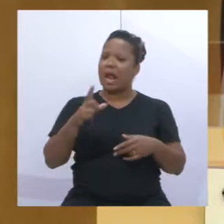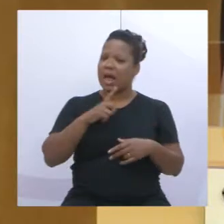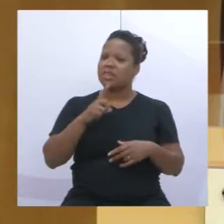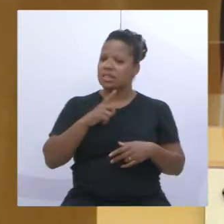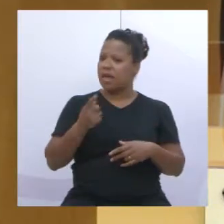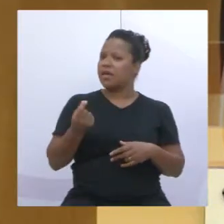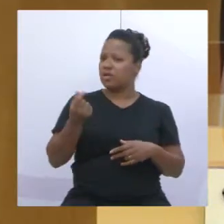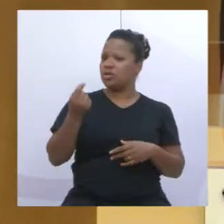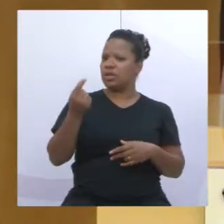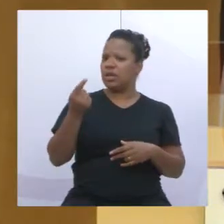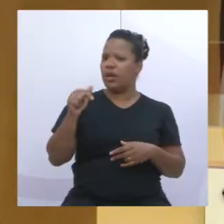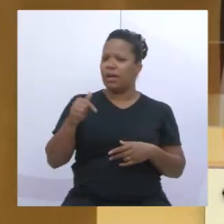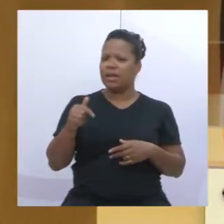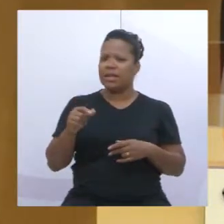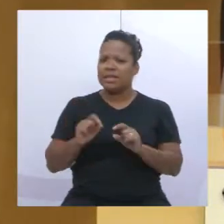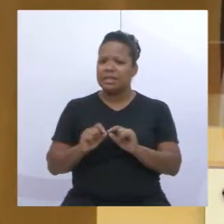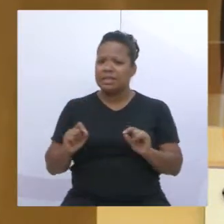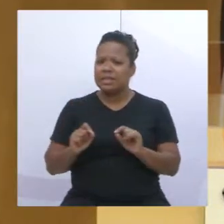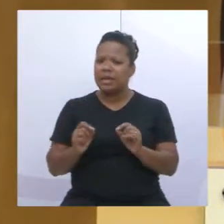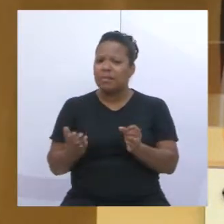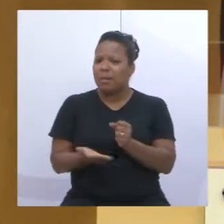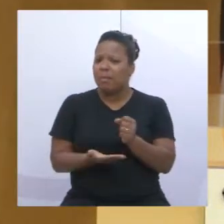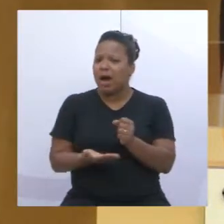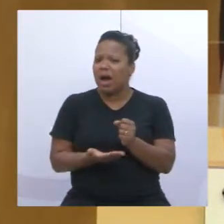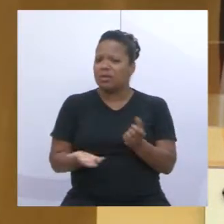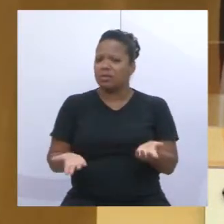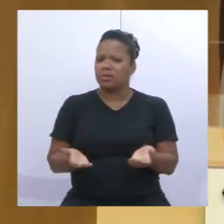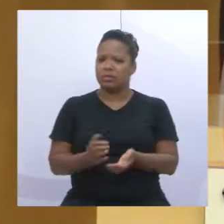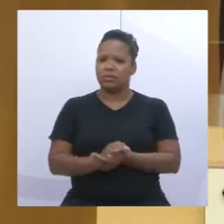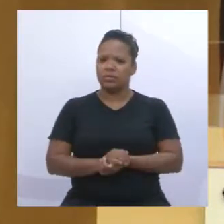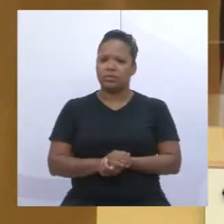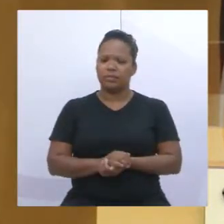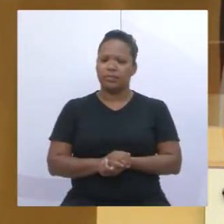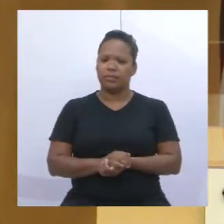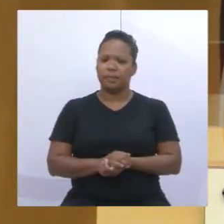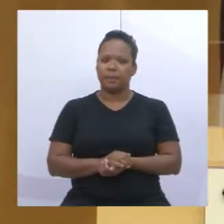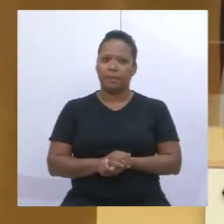fazer. E vou falar mais para frente.